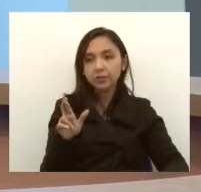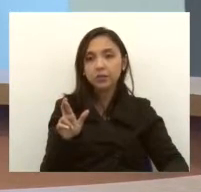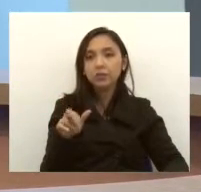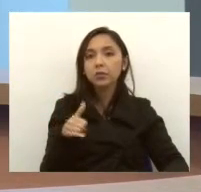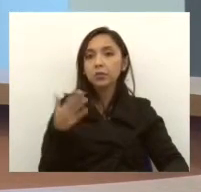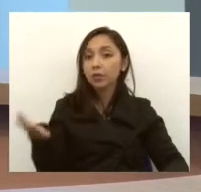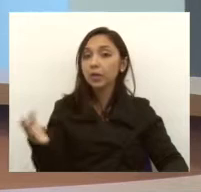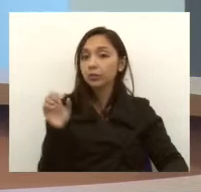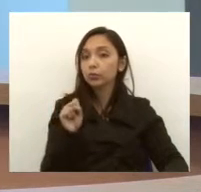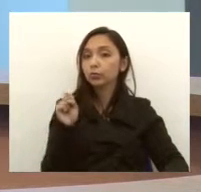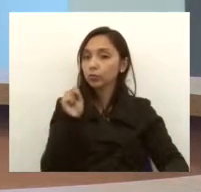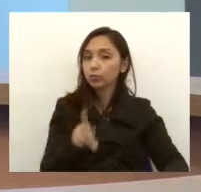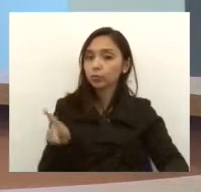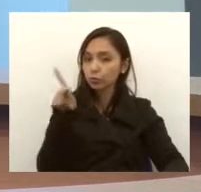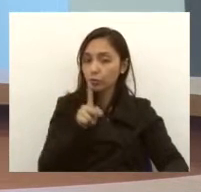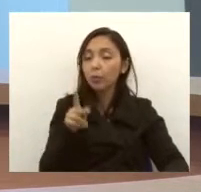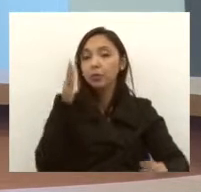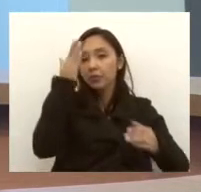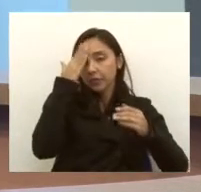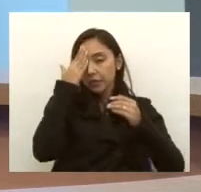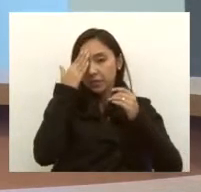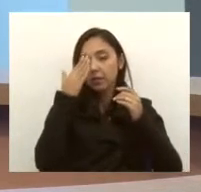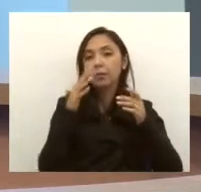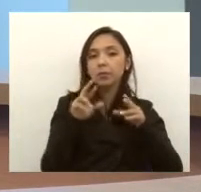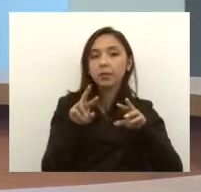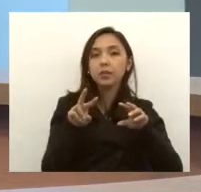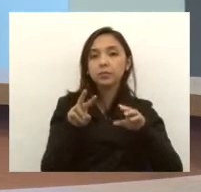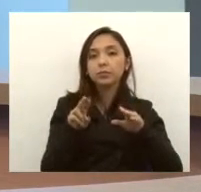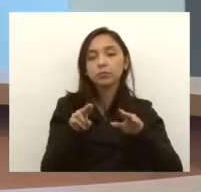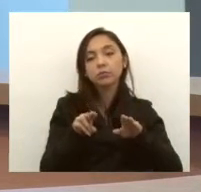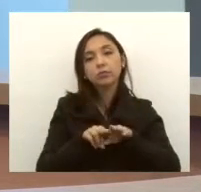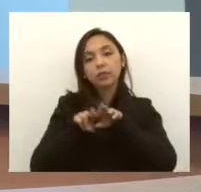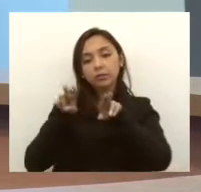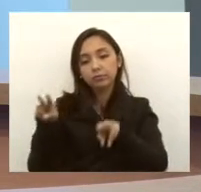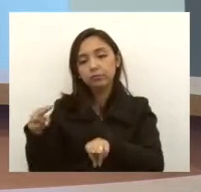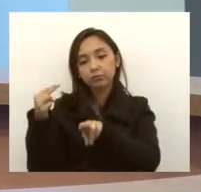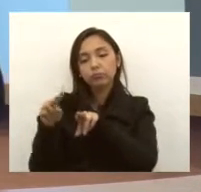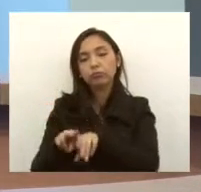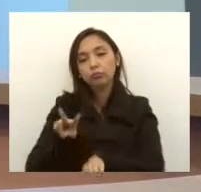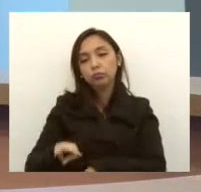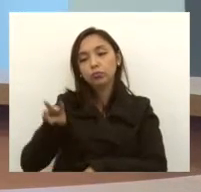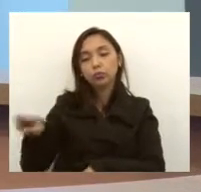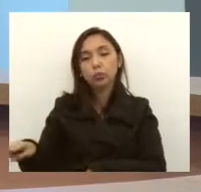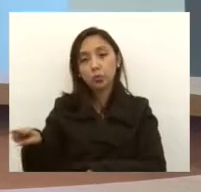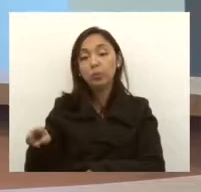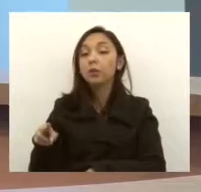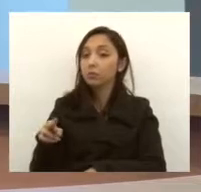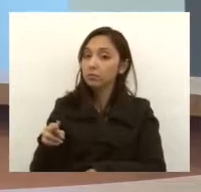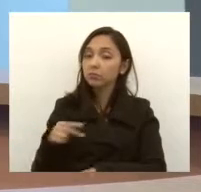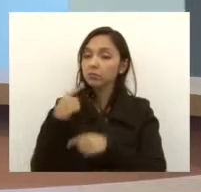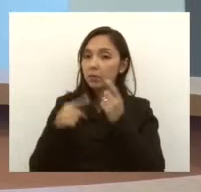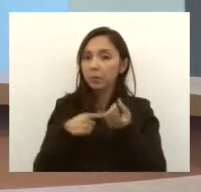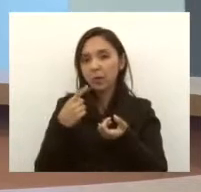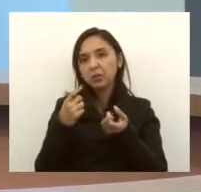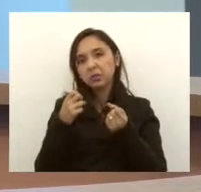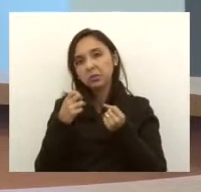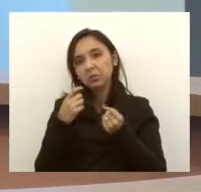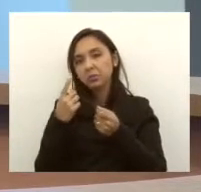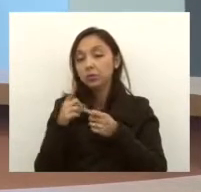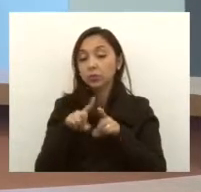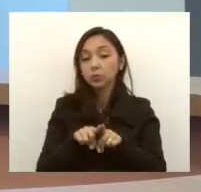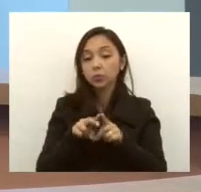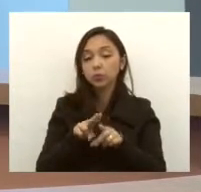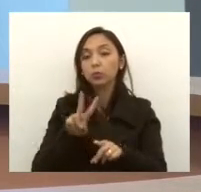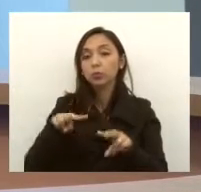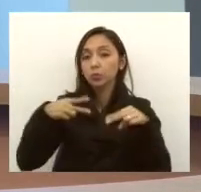lado do shopping. Então, realmente fiquei sabendo que a duplicação vai ser feita pelo lado par, mas, de qualquer maneira, depois de deixar isso